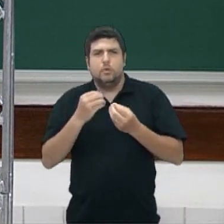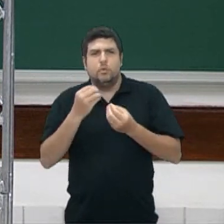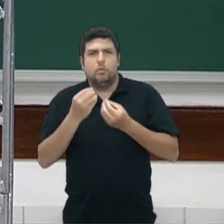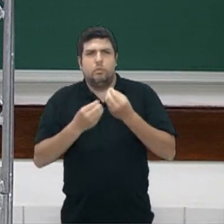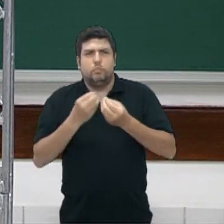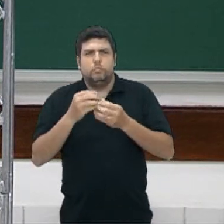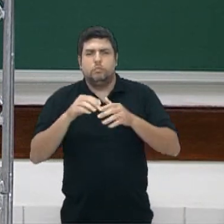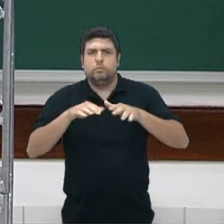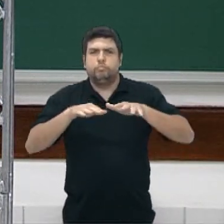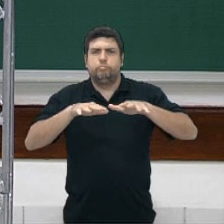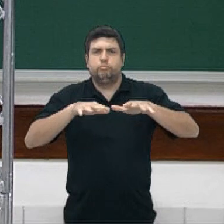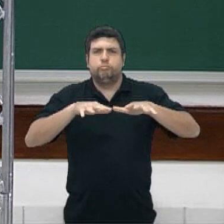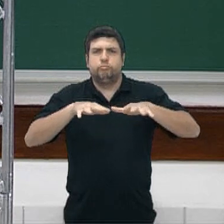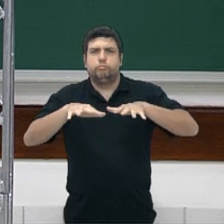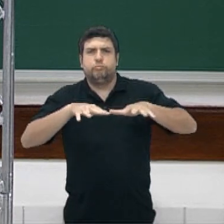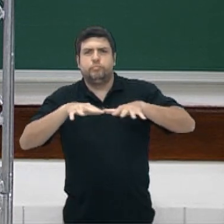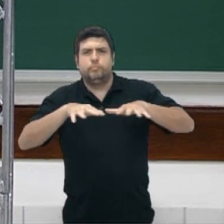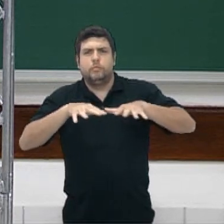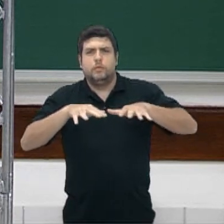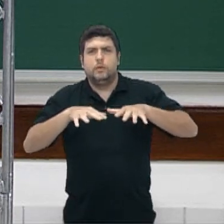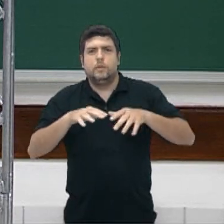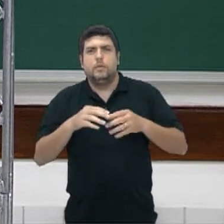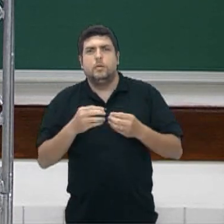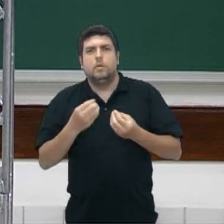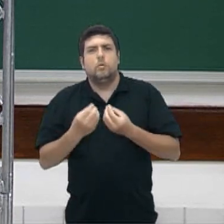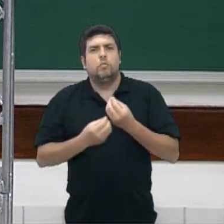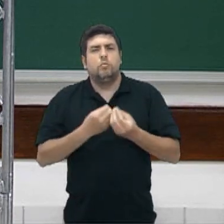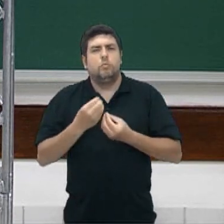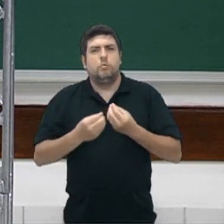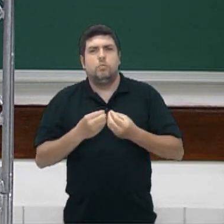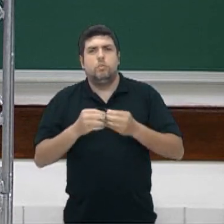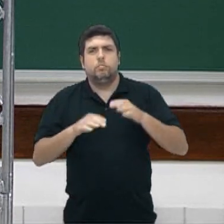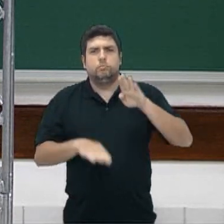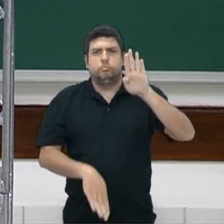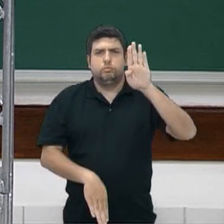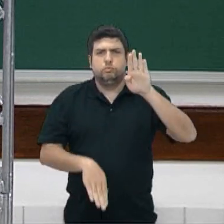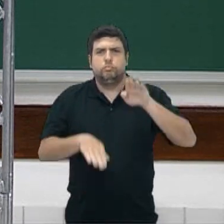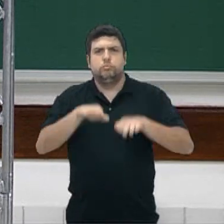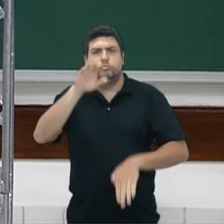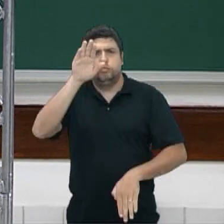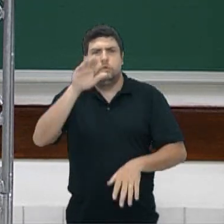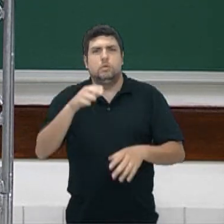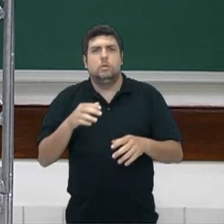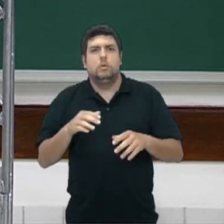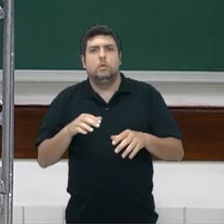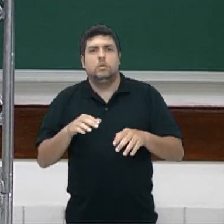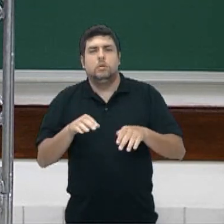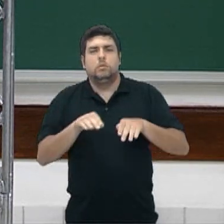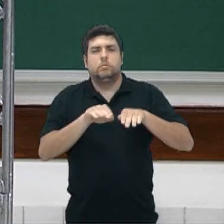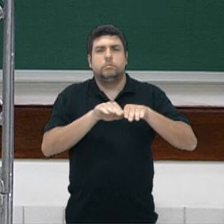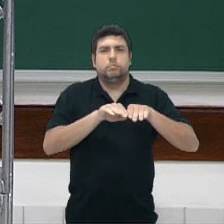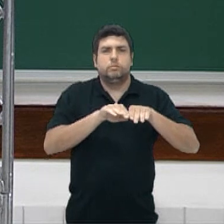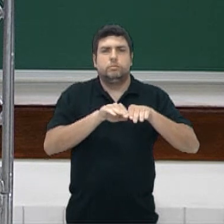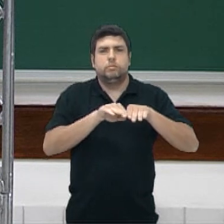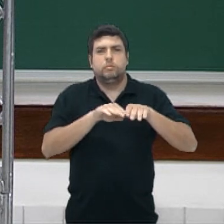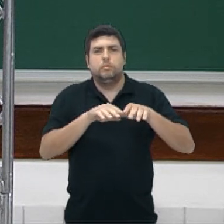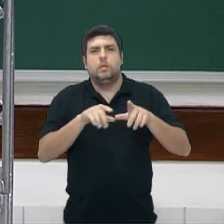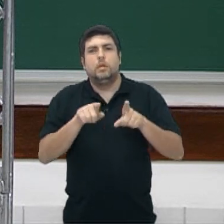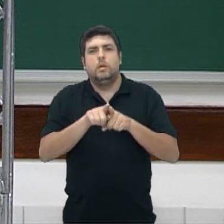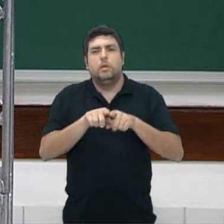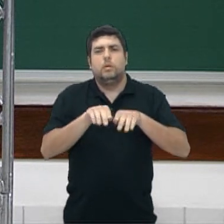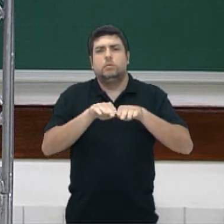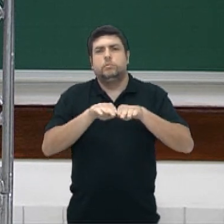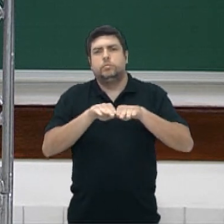da inércia, né? Os estados de movimento seriam o quê, gente? Equilíbrio estático, equilíbrio dinâmico, e aí, com isso, nós